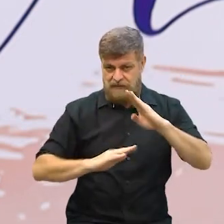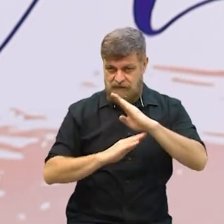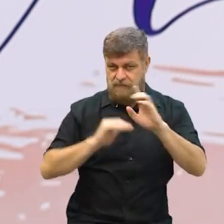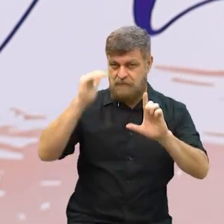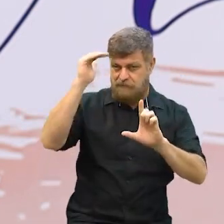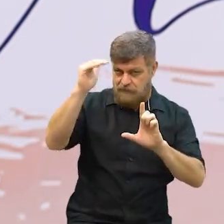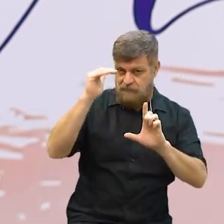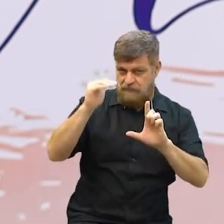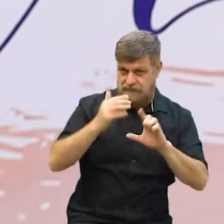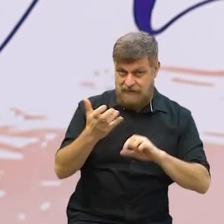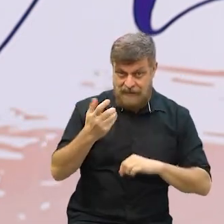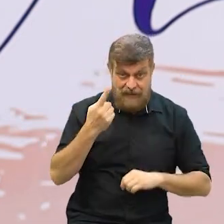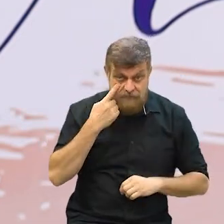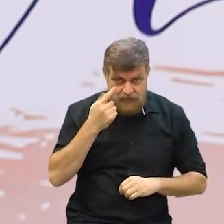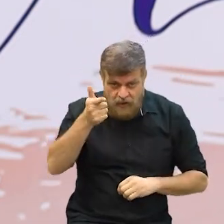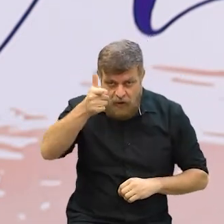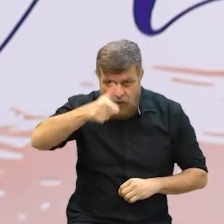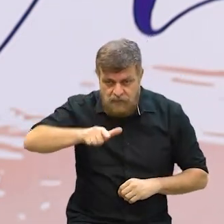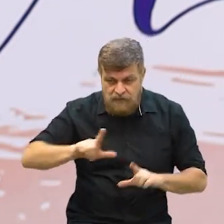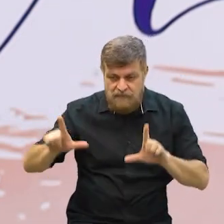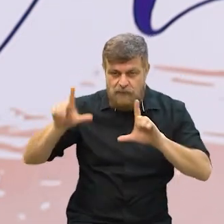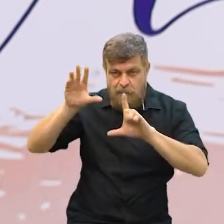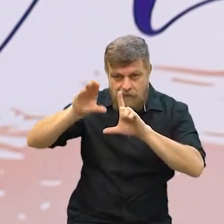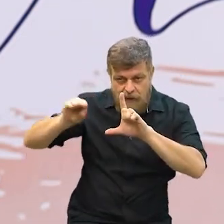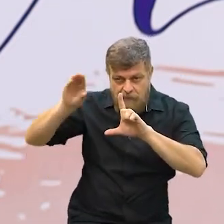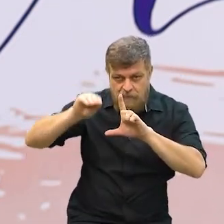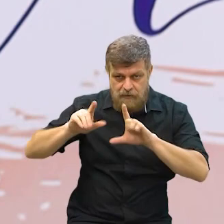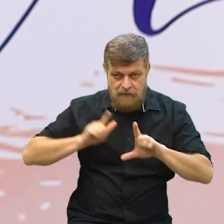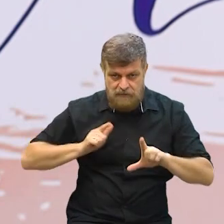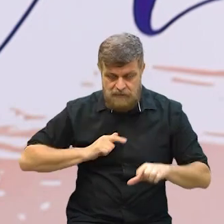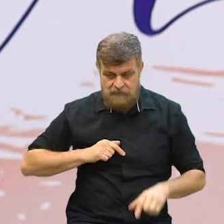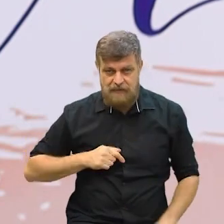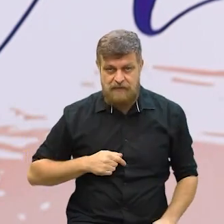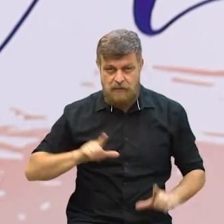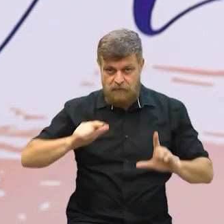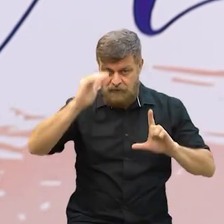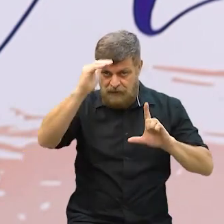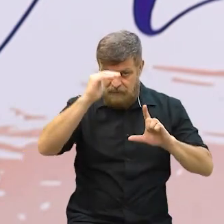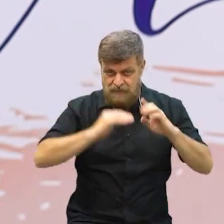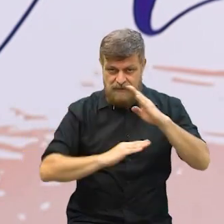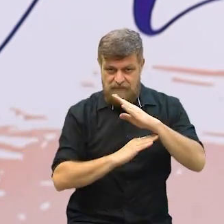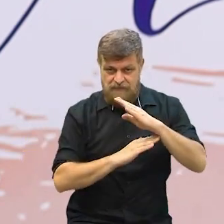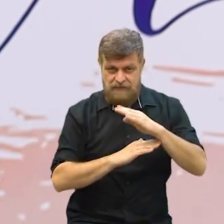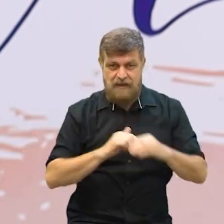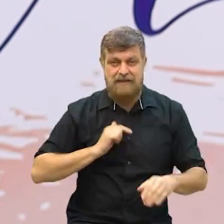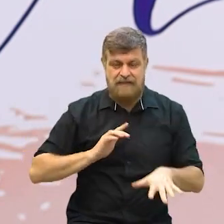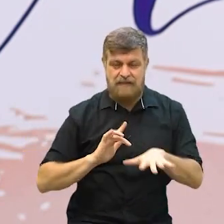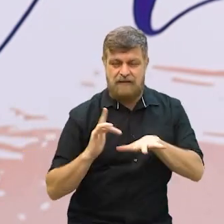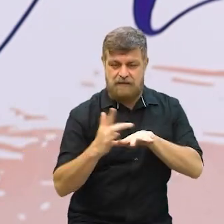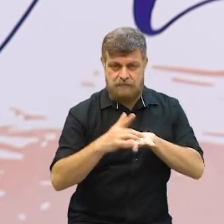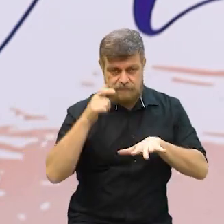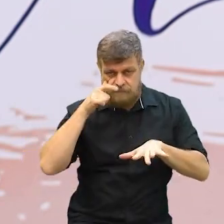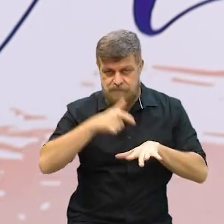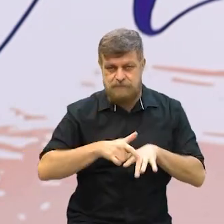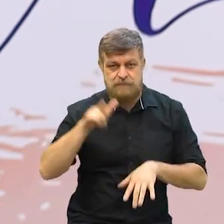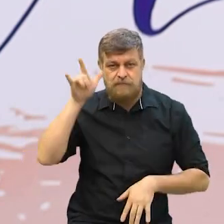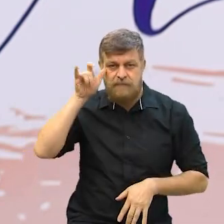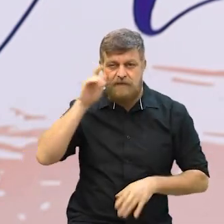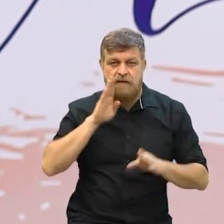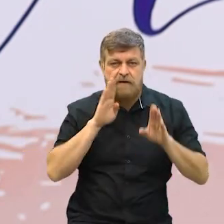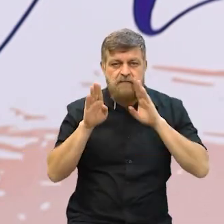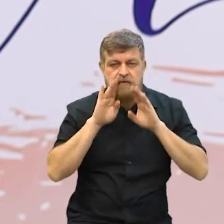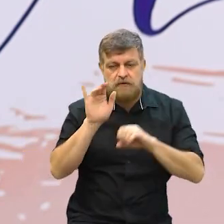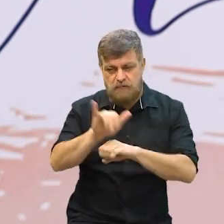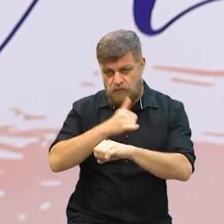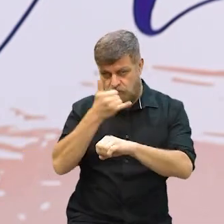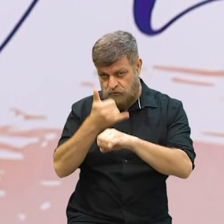da nossa programação. E lembrando, quer rever este programa com o Dr. Hélio ou os demais aqui da nossa casa, é só entrar nas redes sociais. A gente está lá no